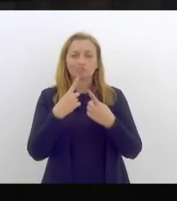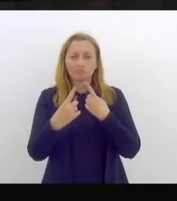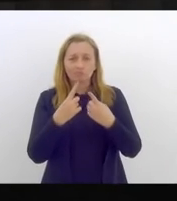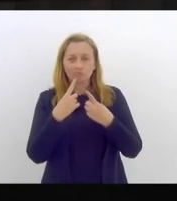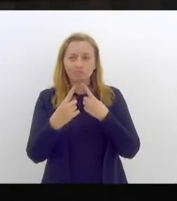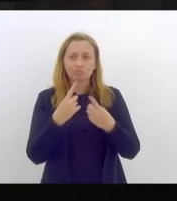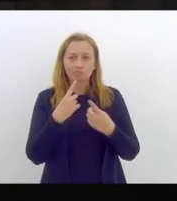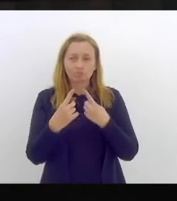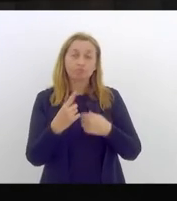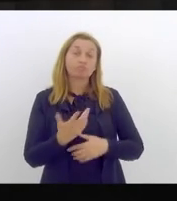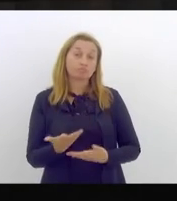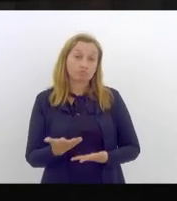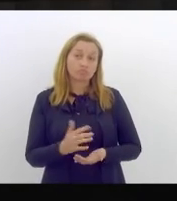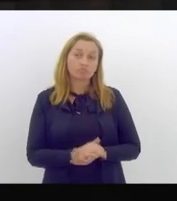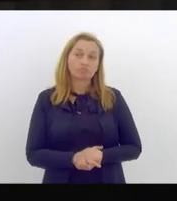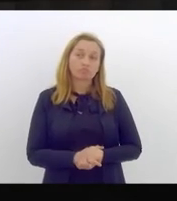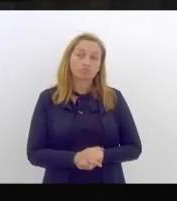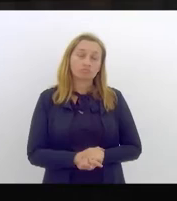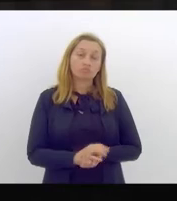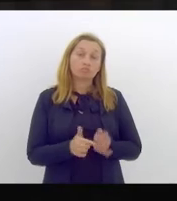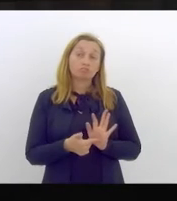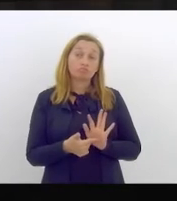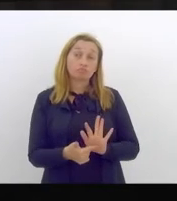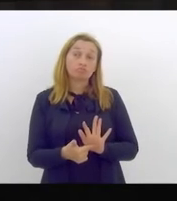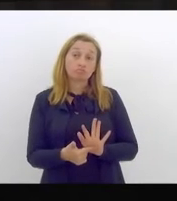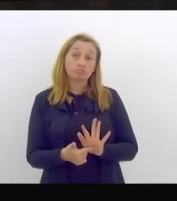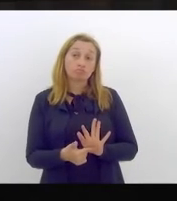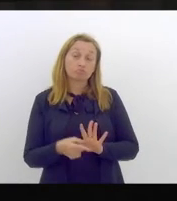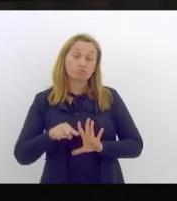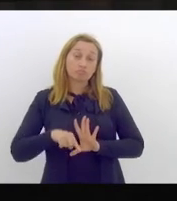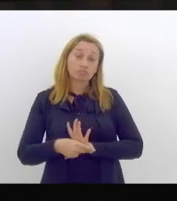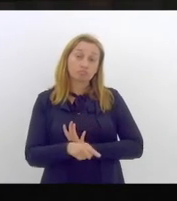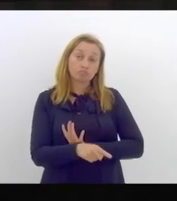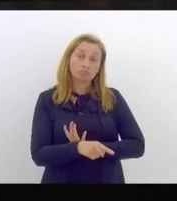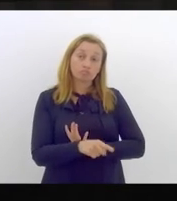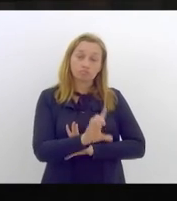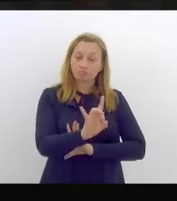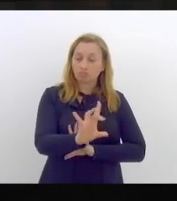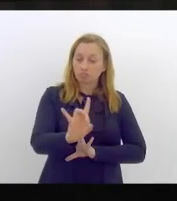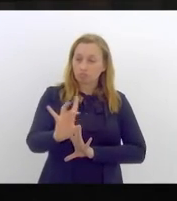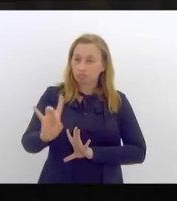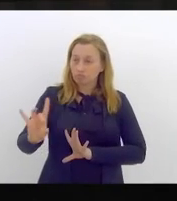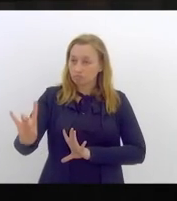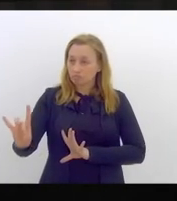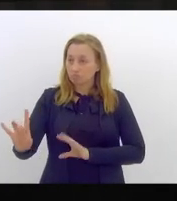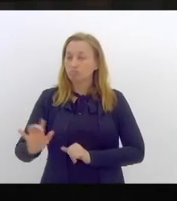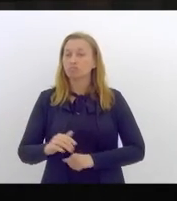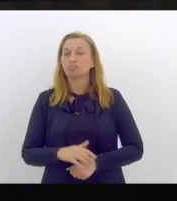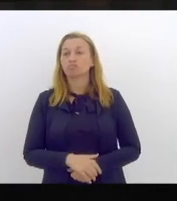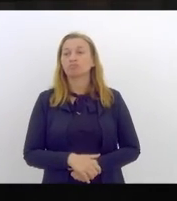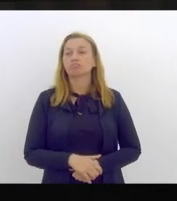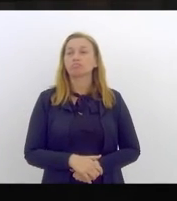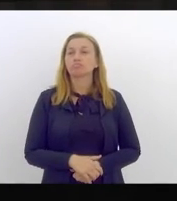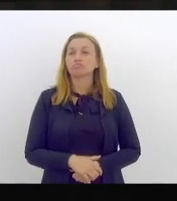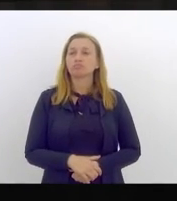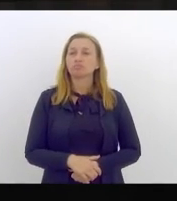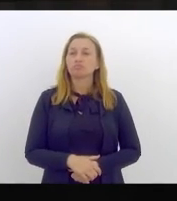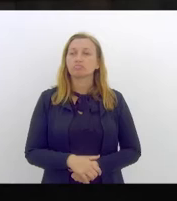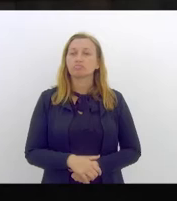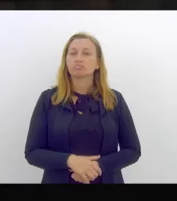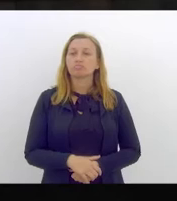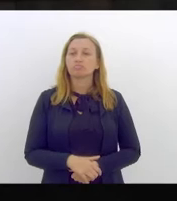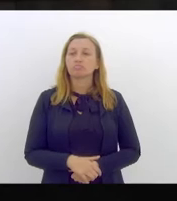participando da discussão, e numa demonstração, cada demonstração está apresentando isso,